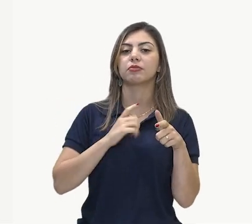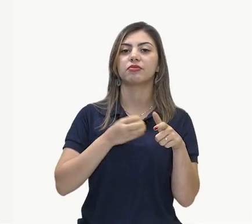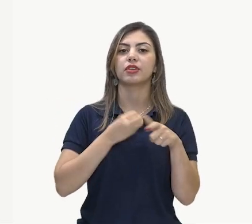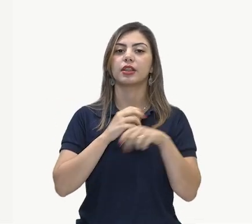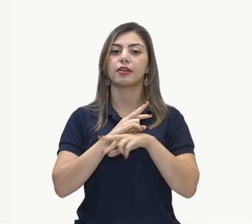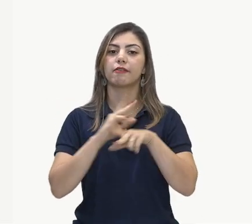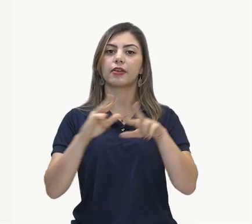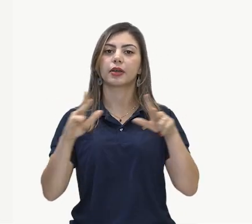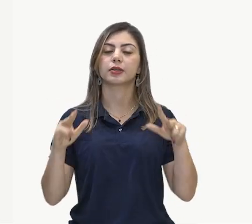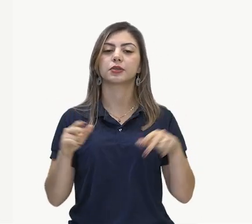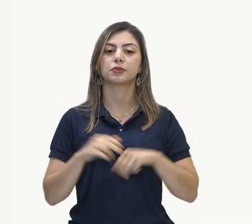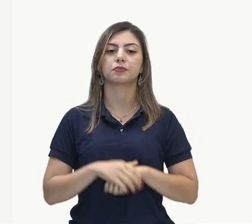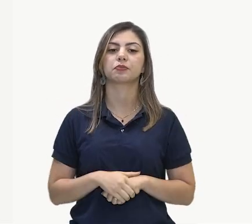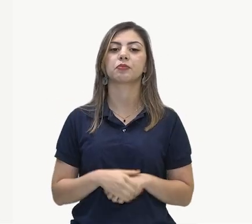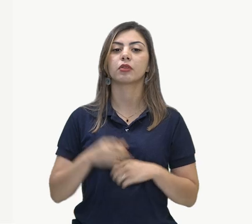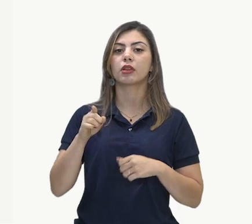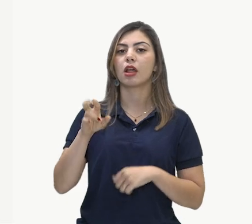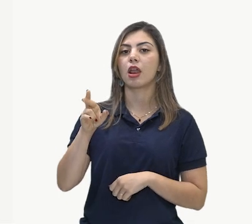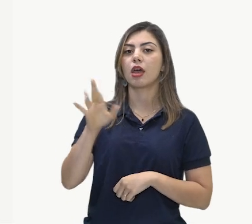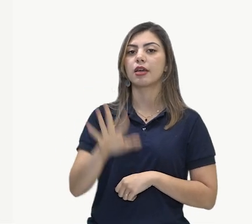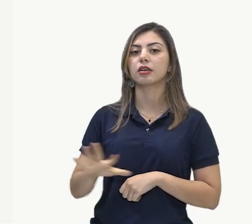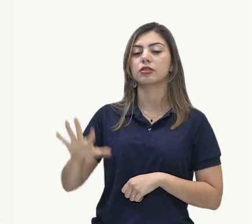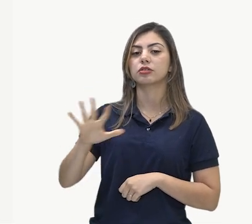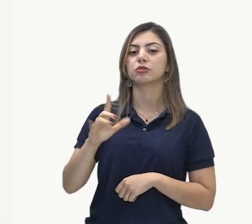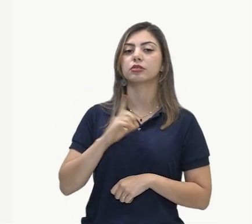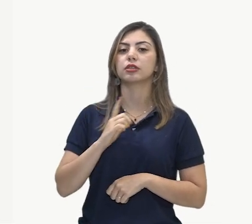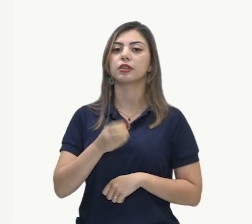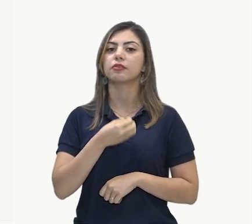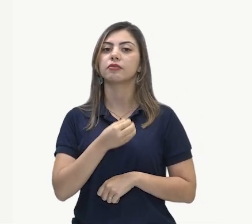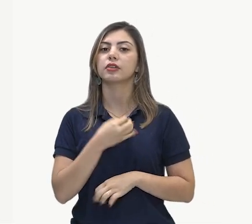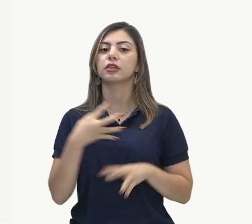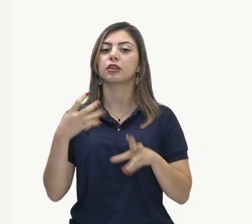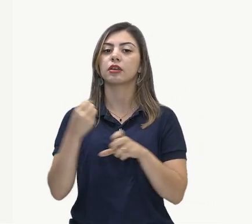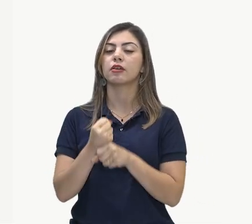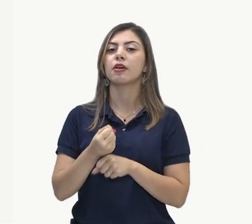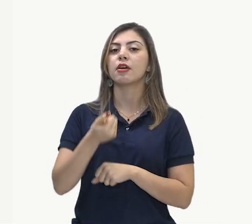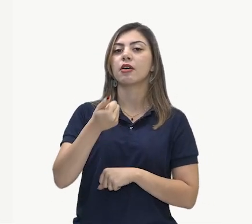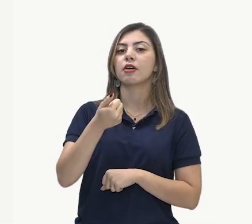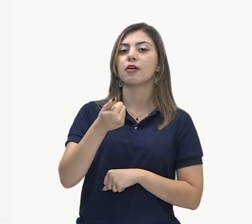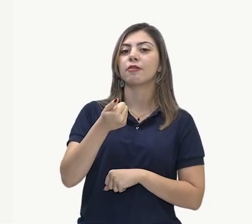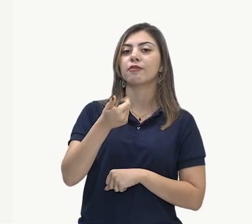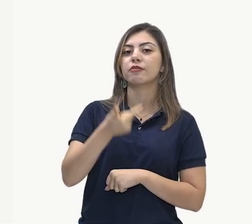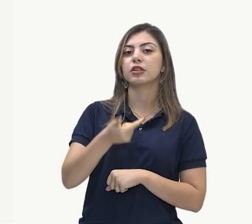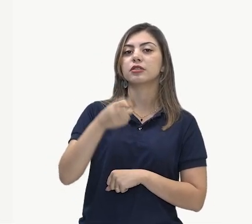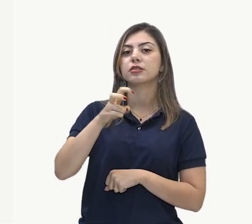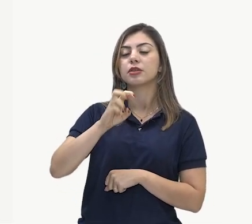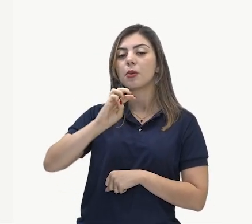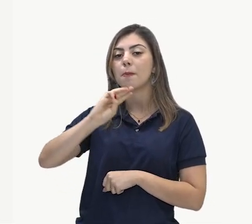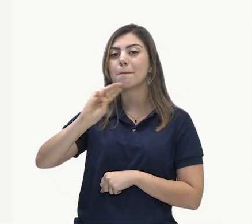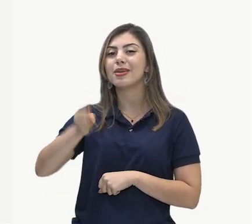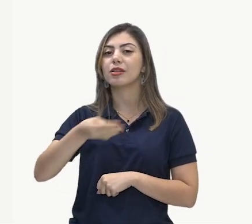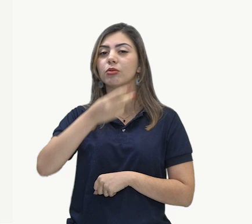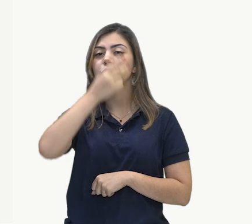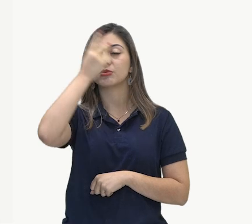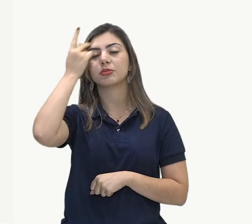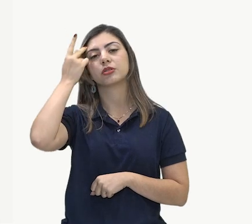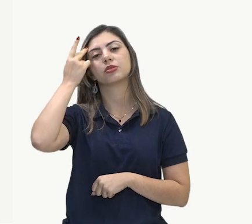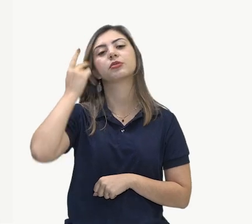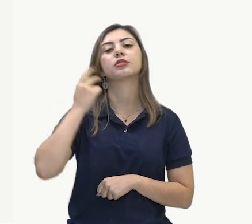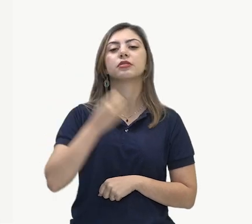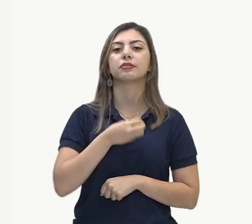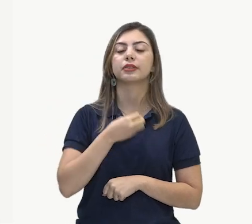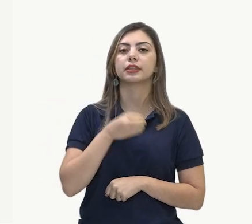nessa região vivem cerca de 25 milhões de pessoas. Então a gente pode agora, já